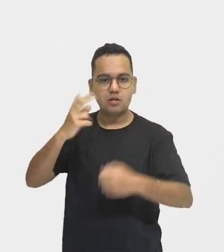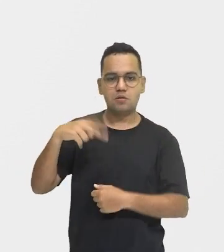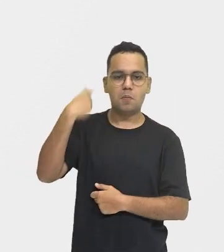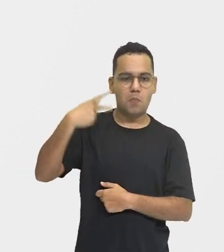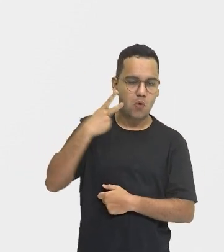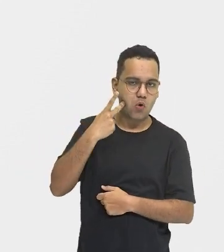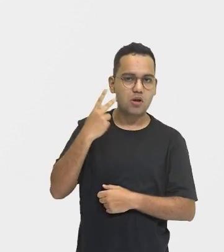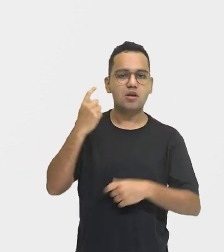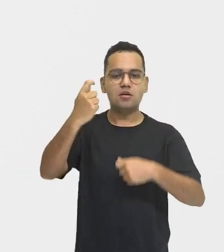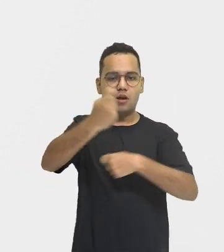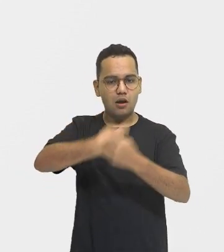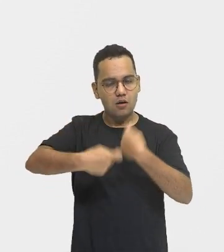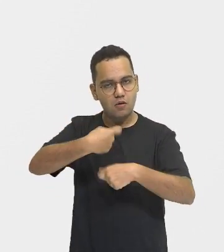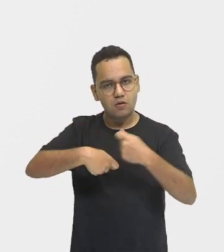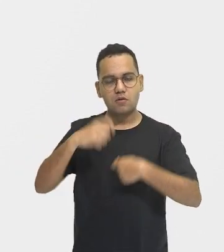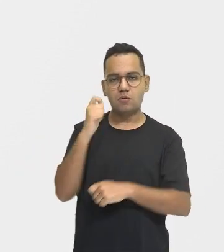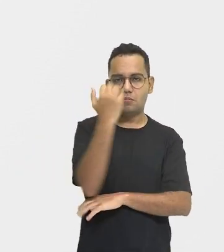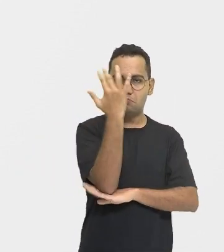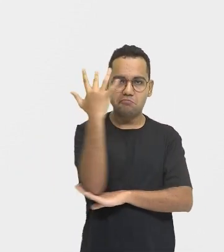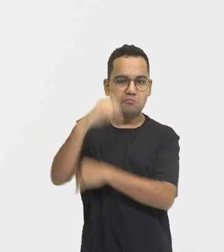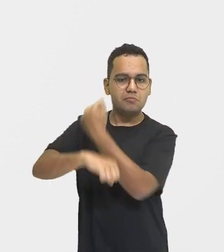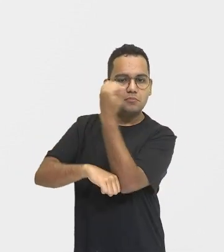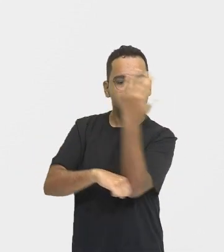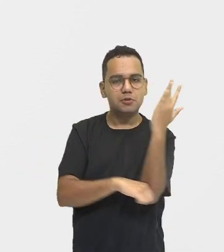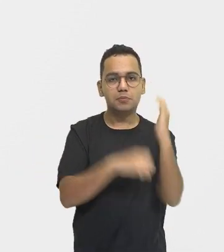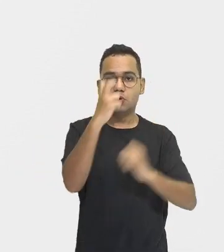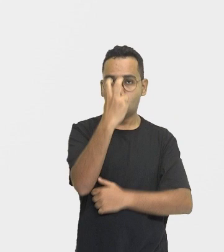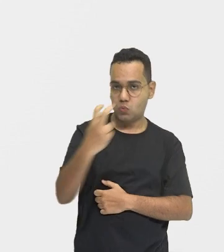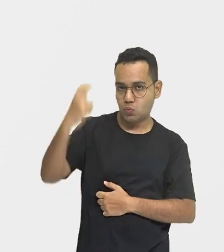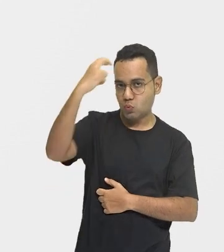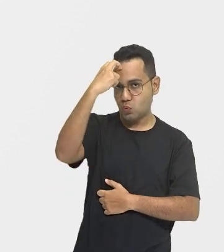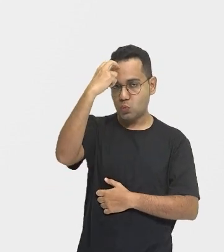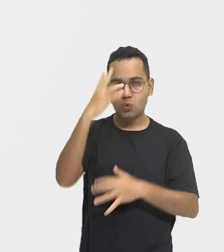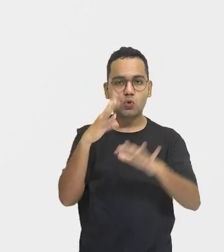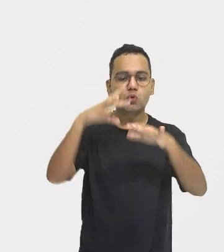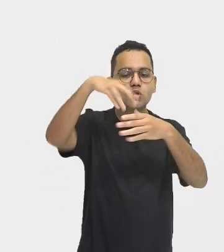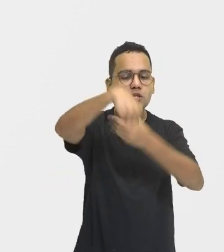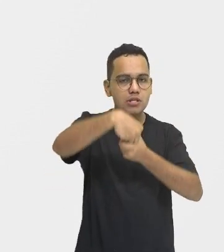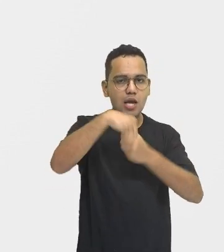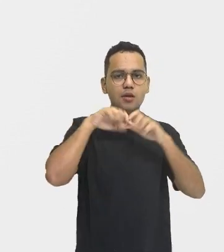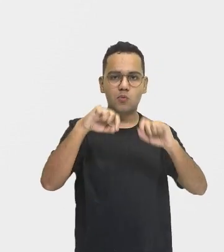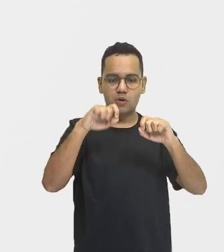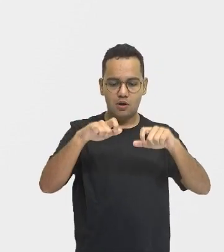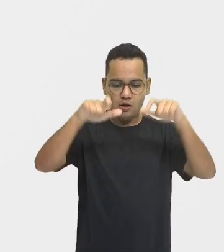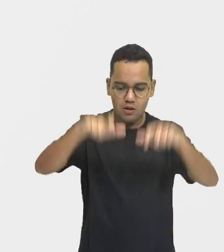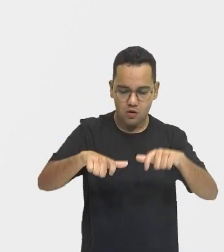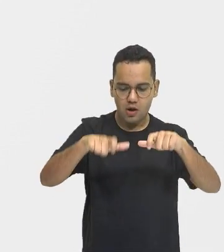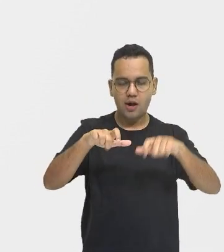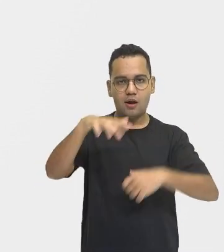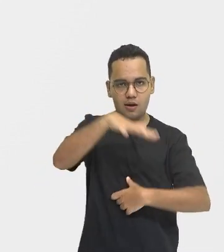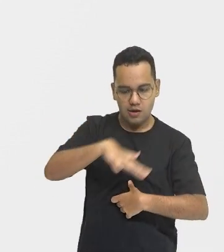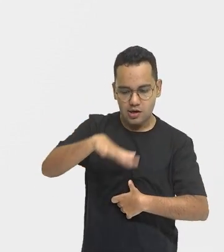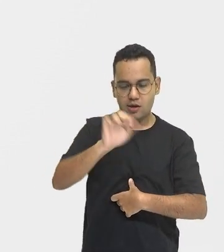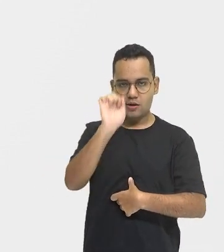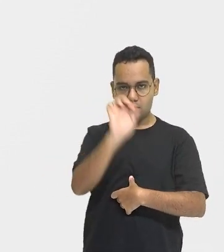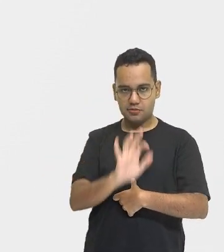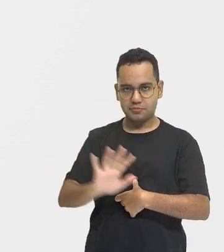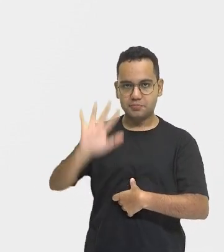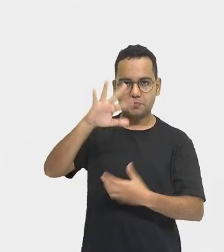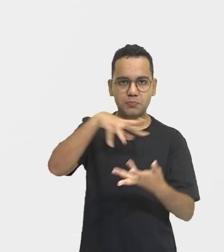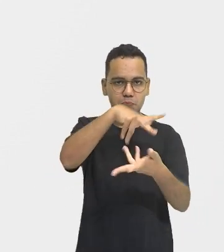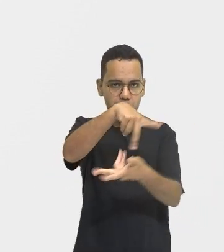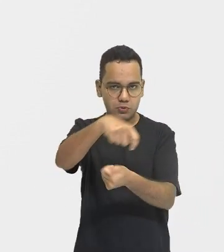políticos, econômicos, ambientais e culturais nos âmbitos local, nacional e